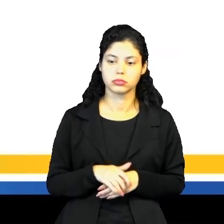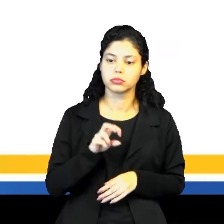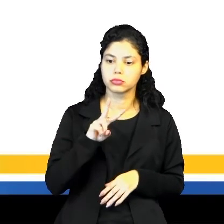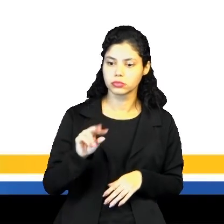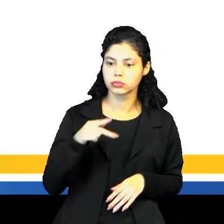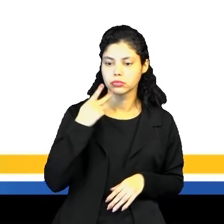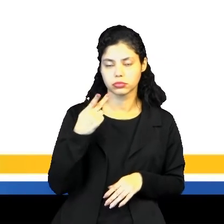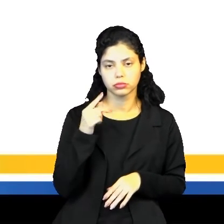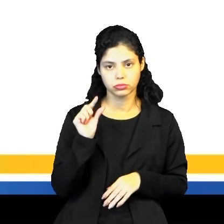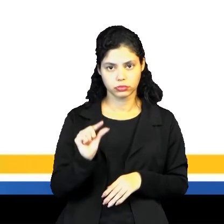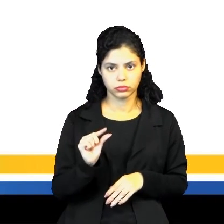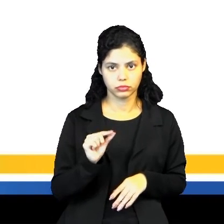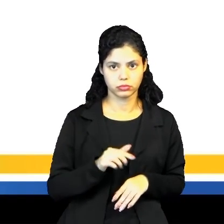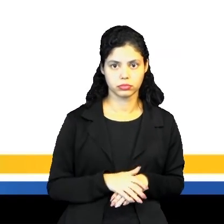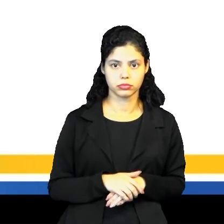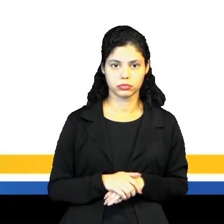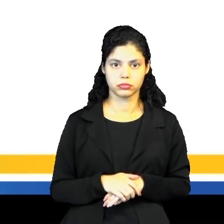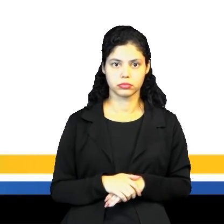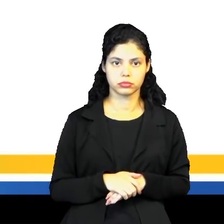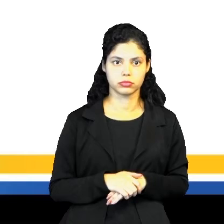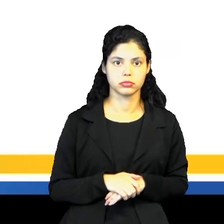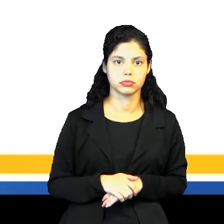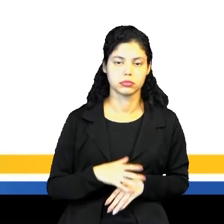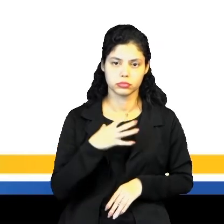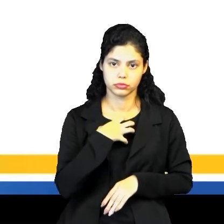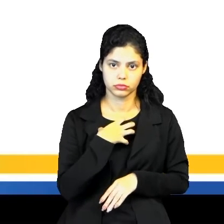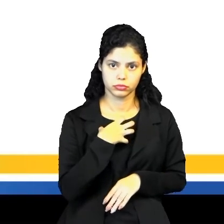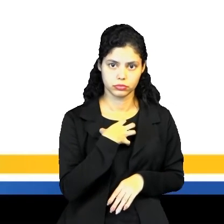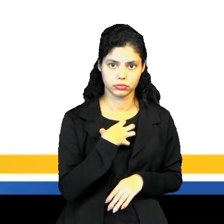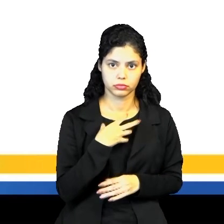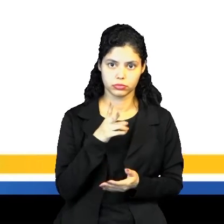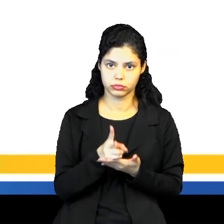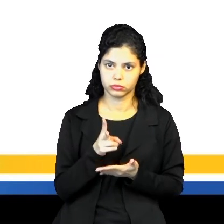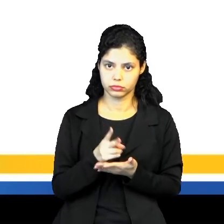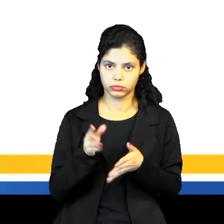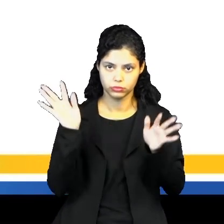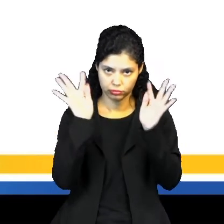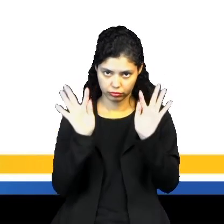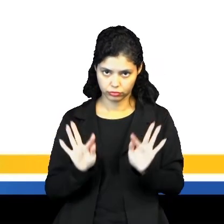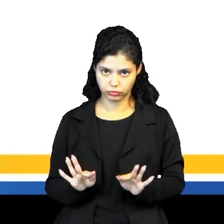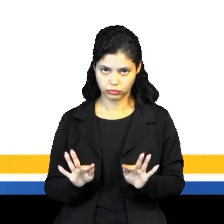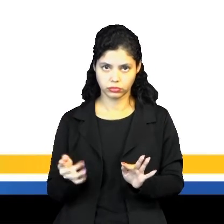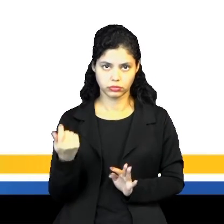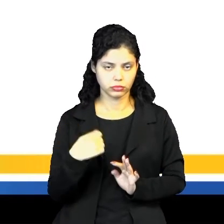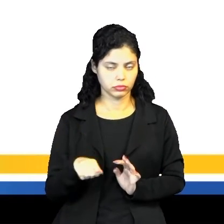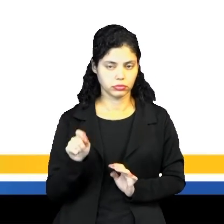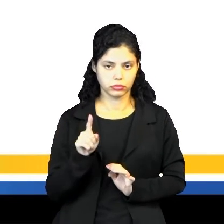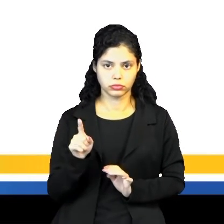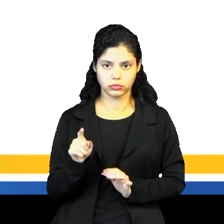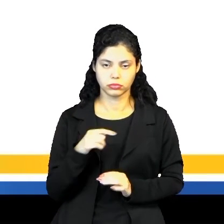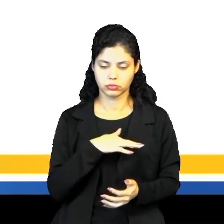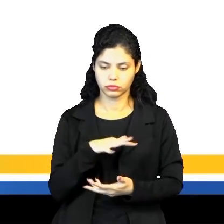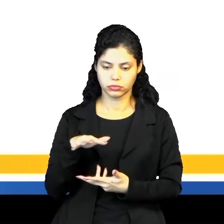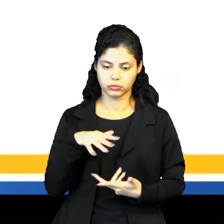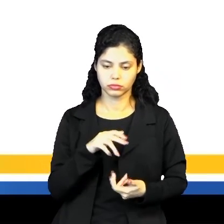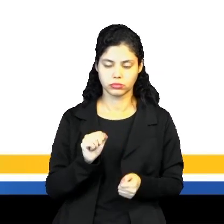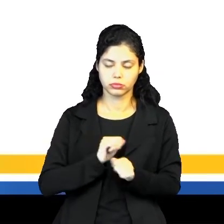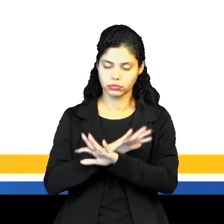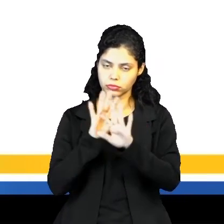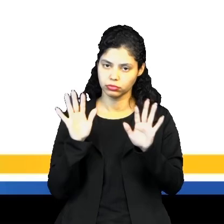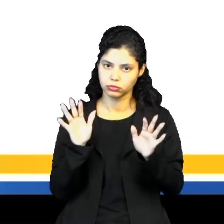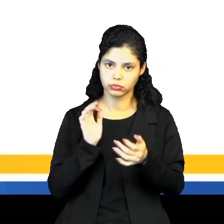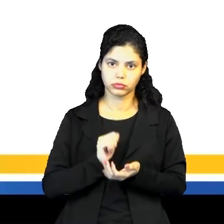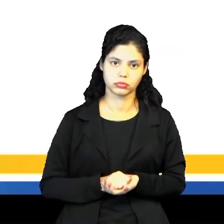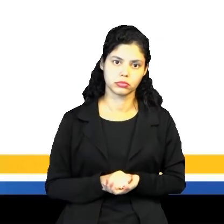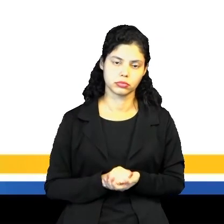vai dizendo qual é esse pouco, né? No sentido que para ser feliz, né, não necessitamos do mundo, claramente, né? Nós